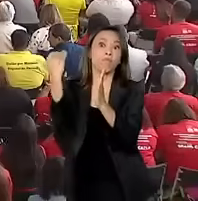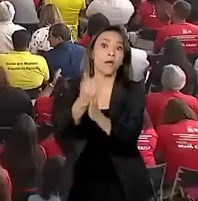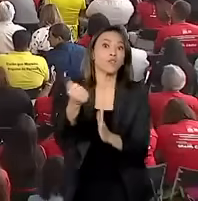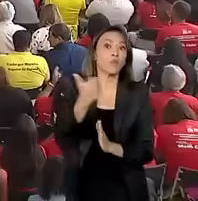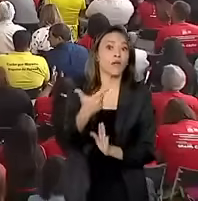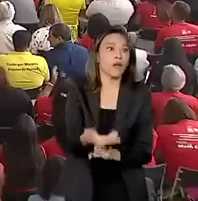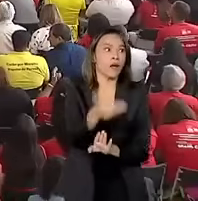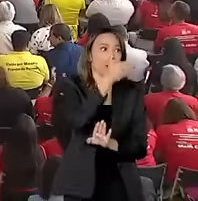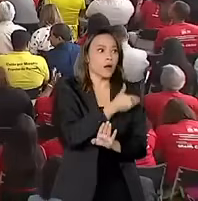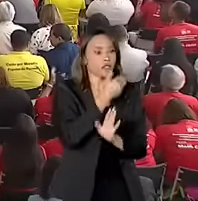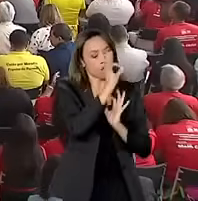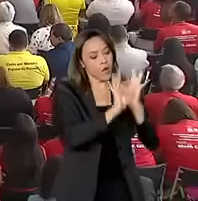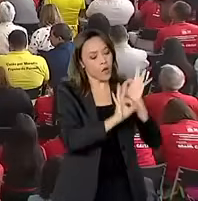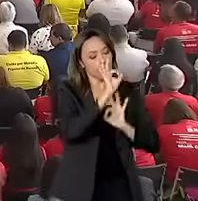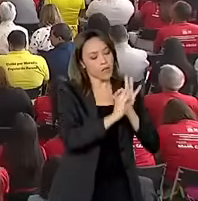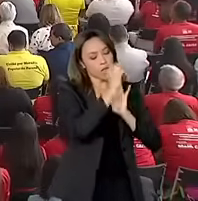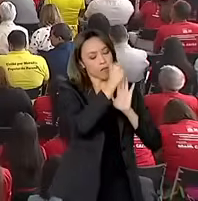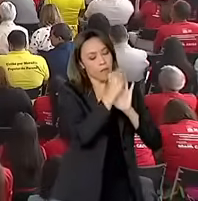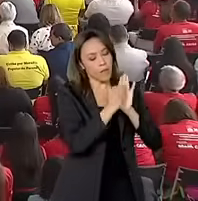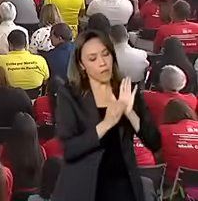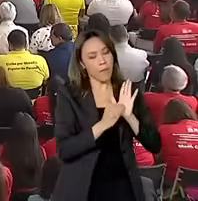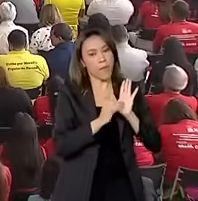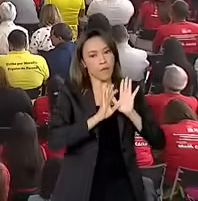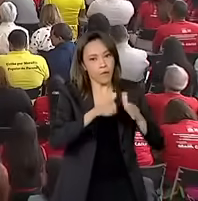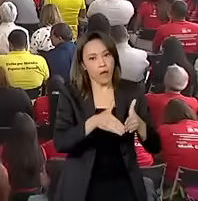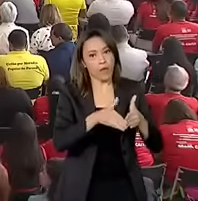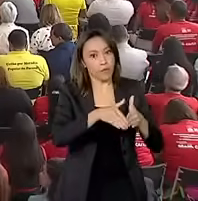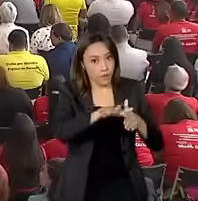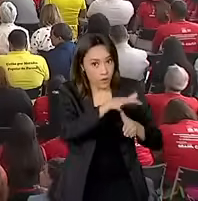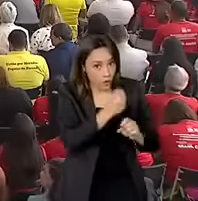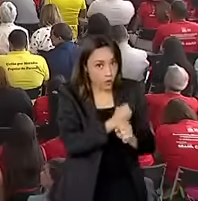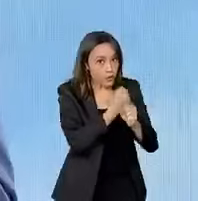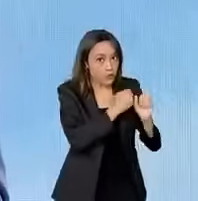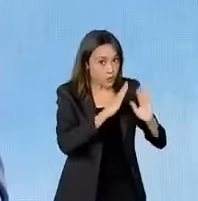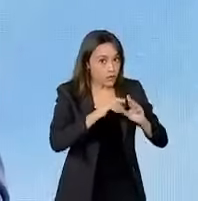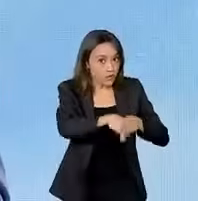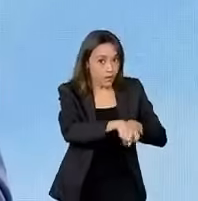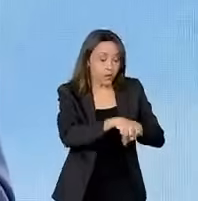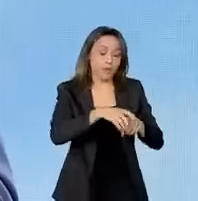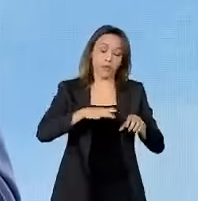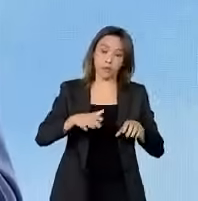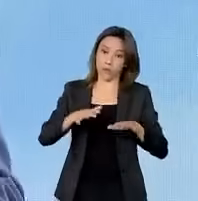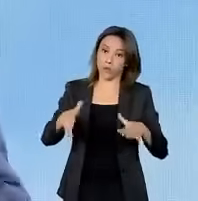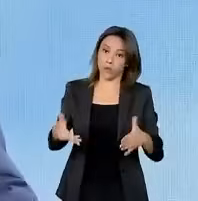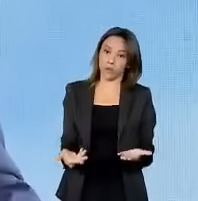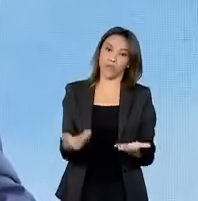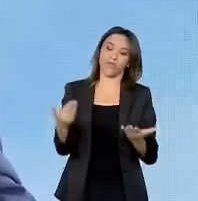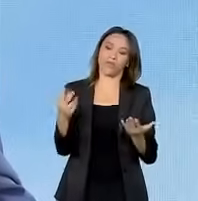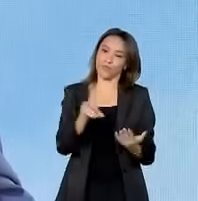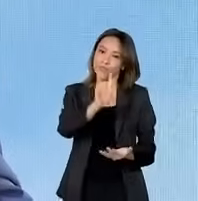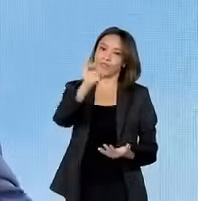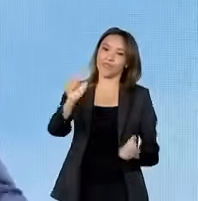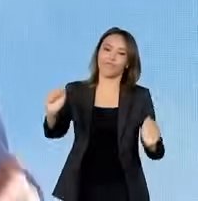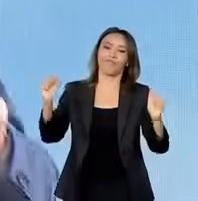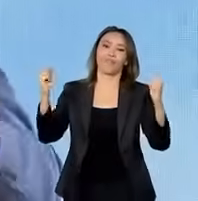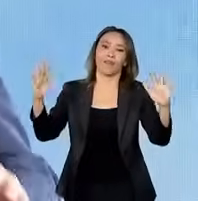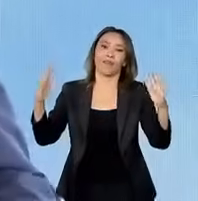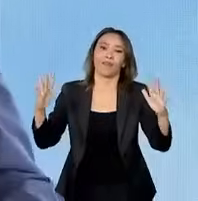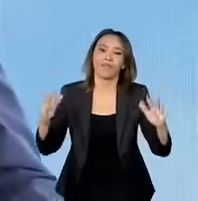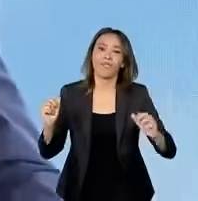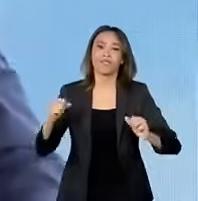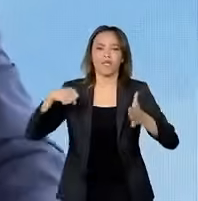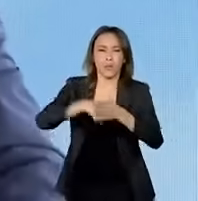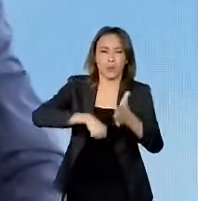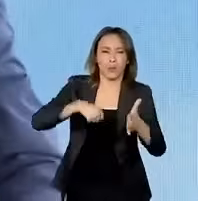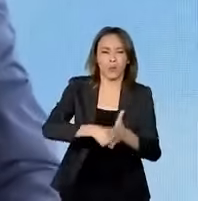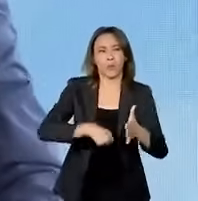estava previsto do Minha Casa Minha Vida Rural. Então, hoje é um dia de parabenizar toda essa luta, de